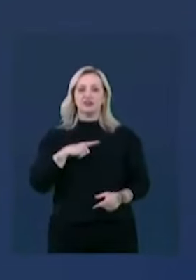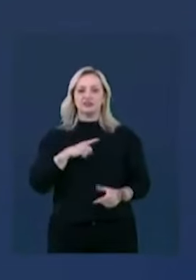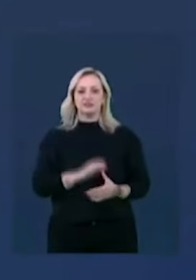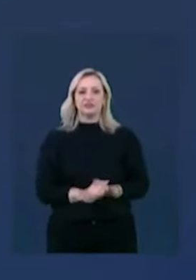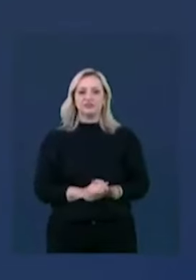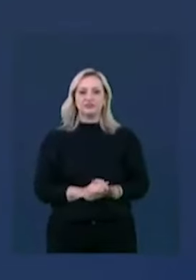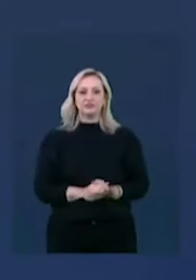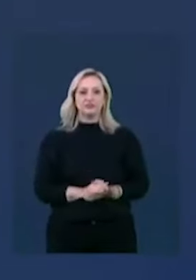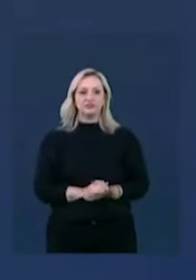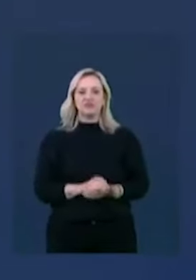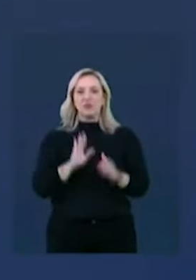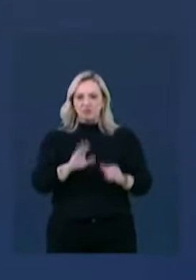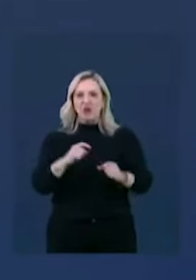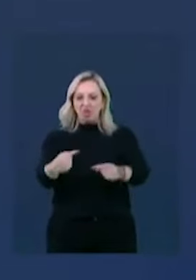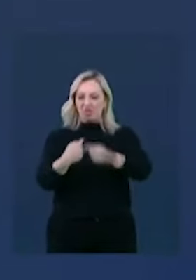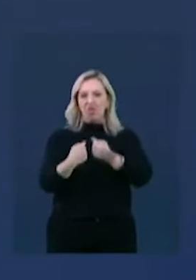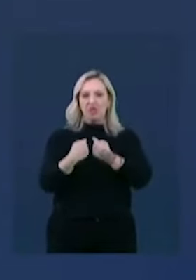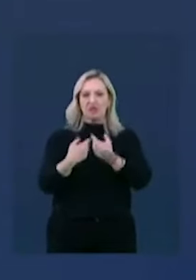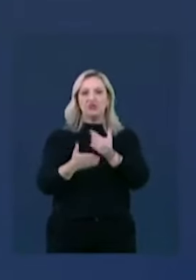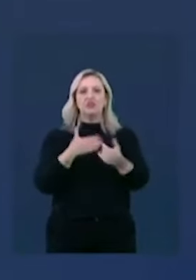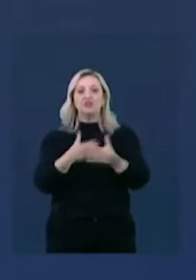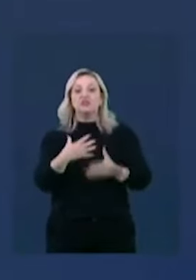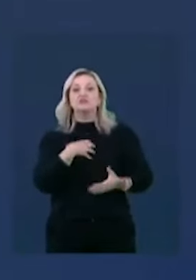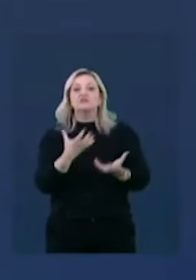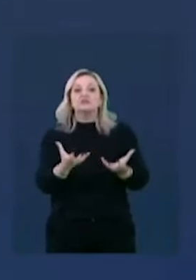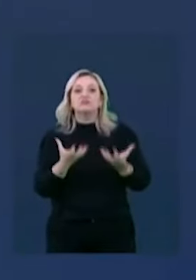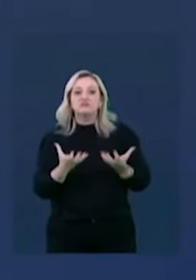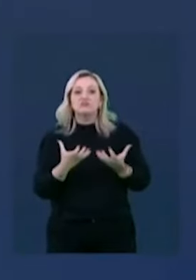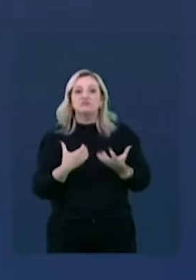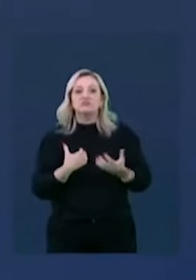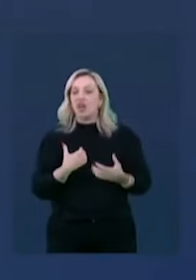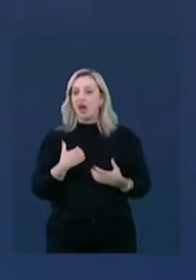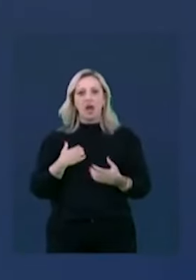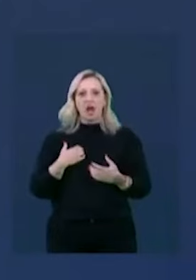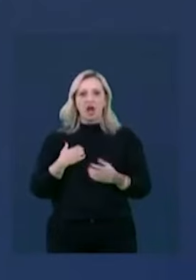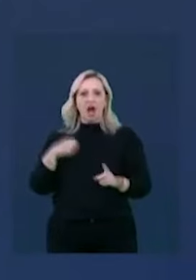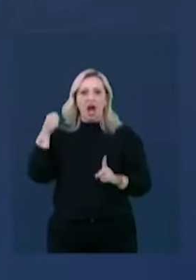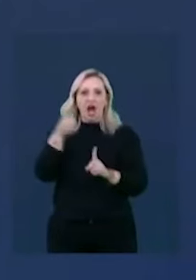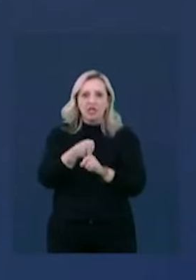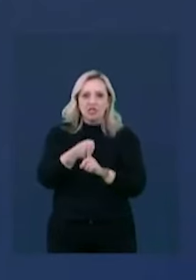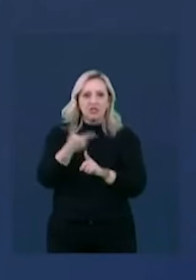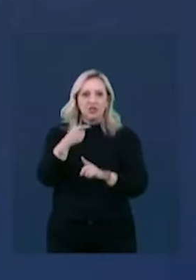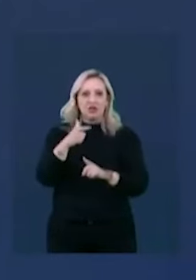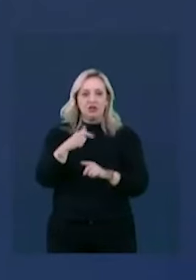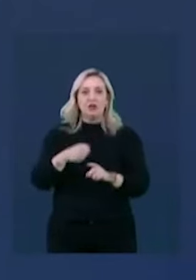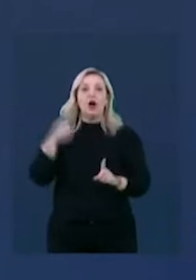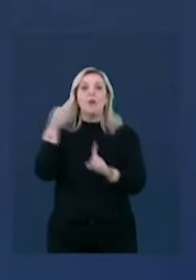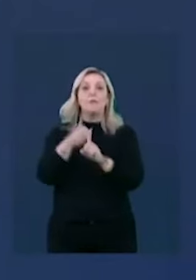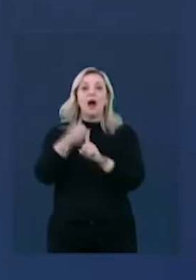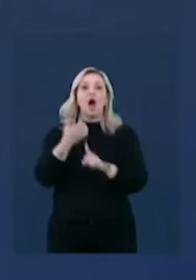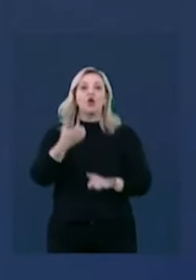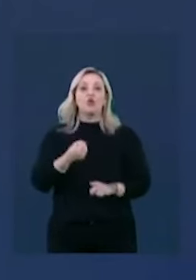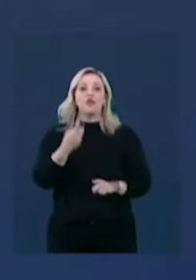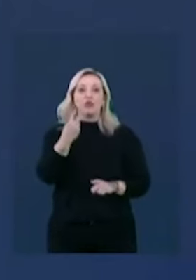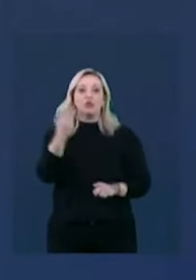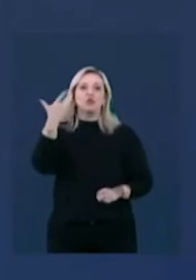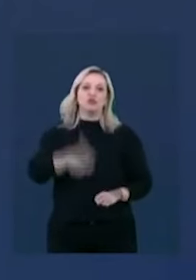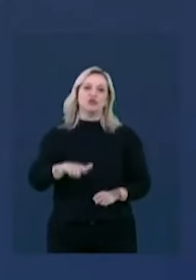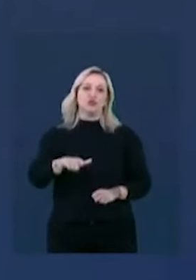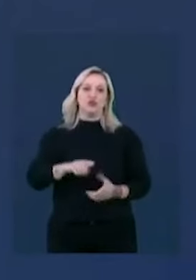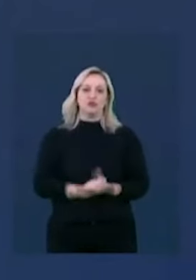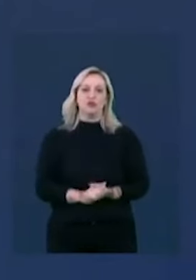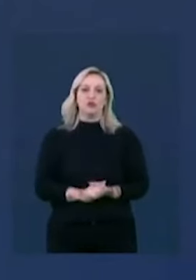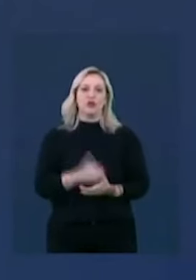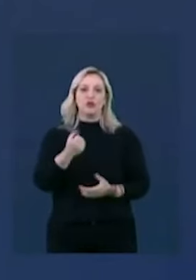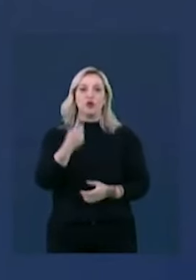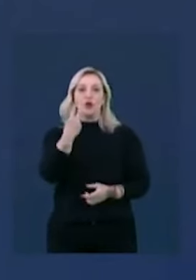tenha dúvida você pode me provocar da forma que você quiser que eu não vou partir para agressão com você porque eu não bato em covarde duas vezes